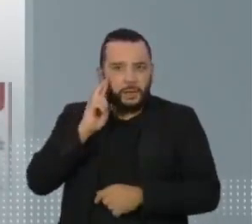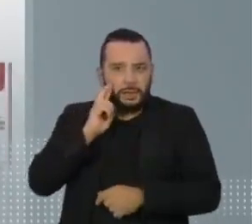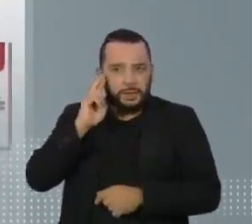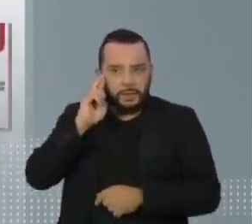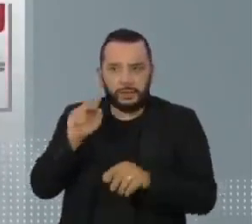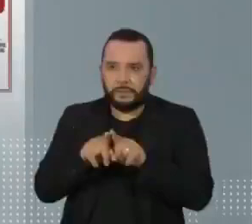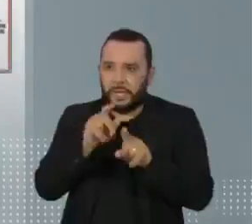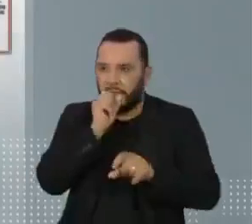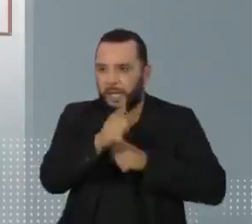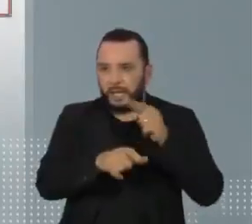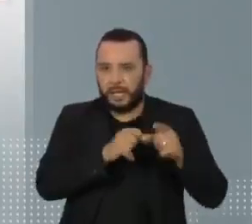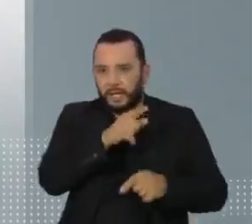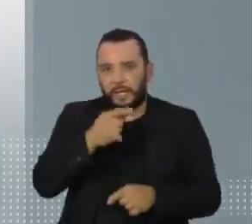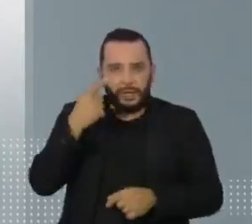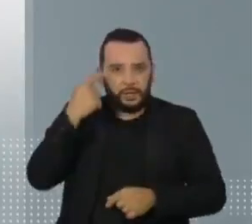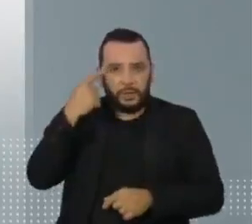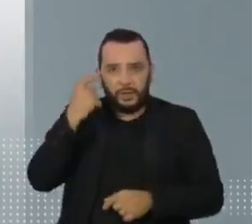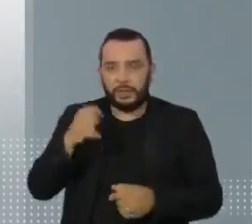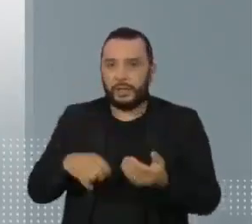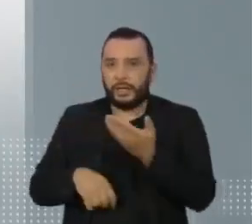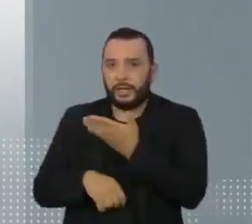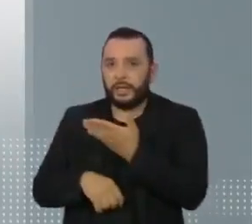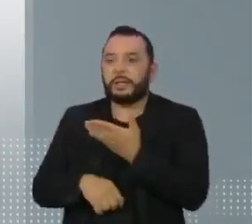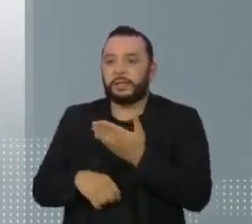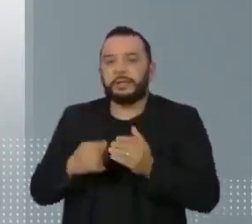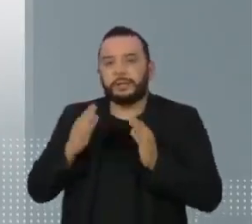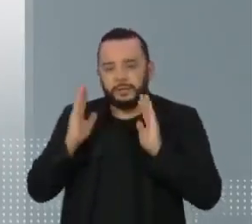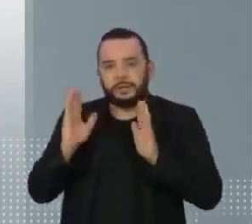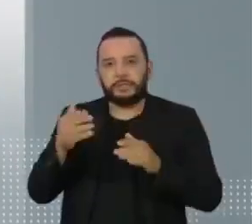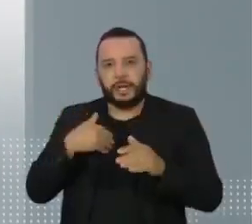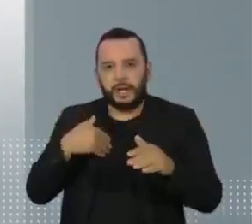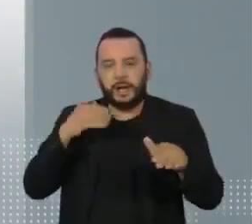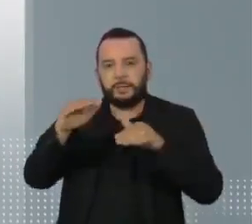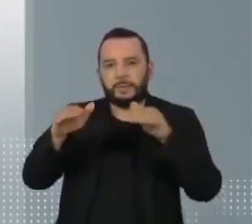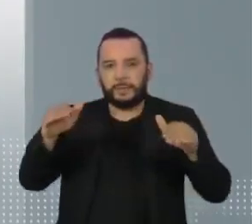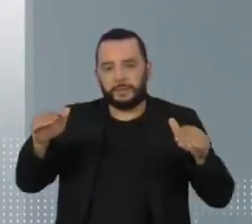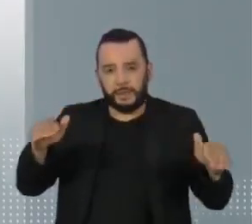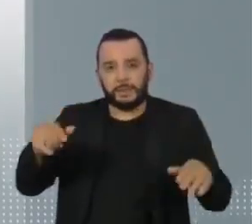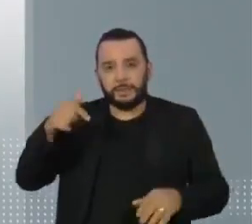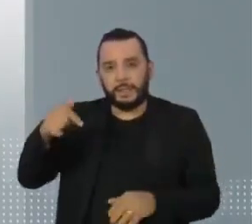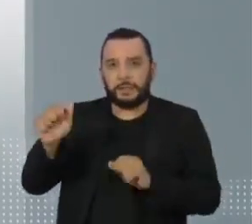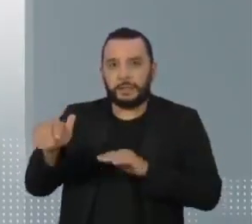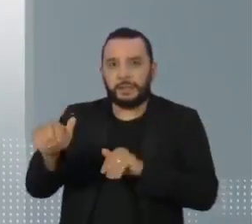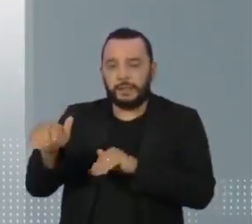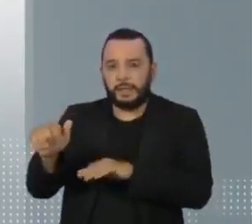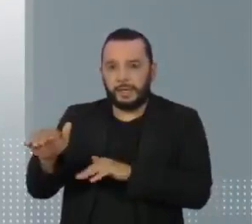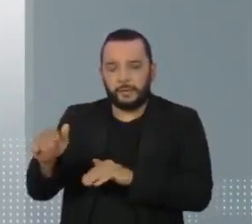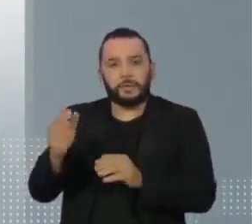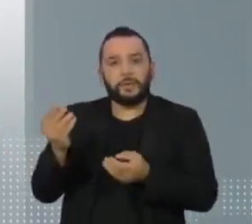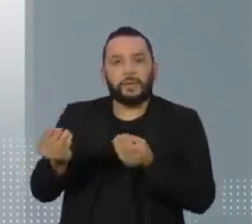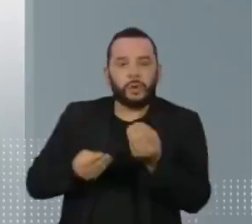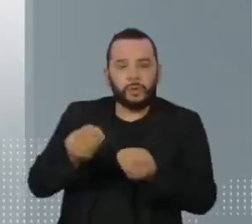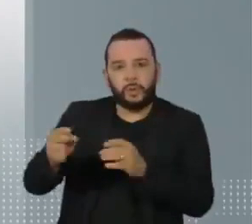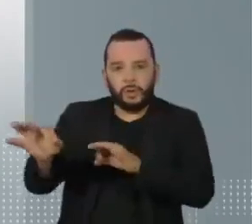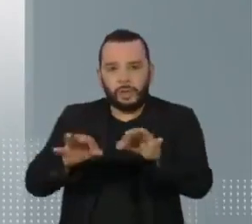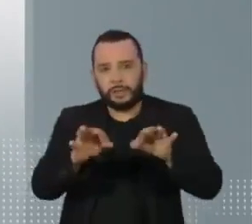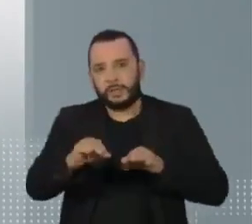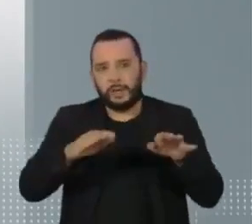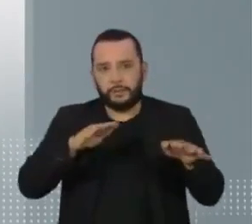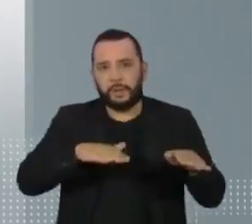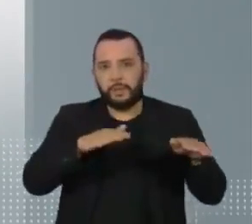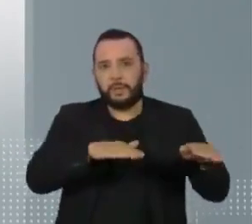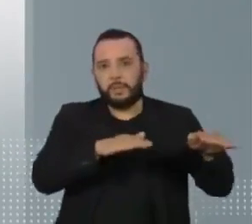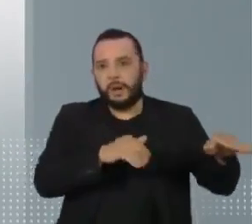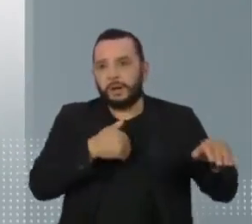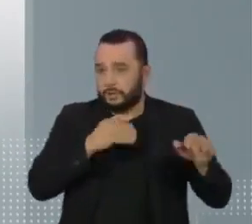ao governador de São Paulo João Dória ele ainda postou uma convocação ao ato de Sete de Setembro quando o bolsonaro está se organizam manifestações que